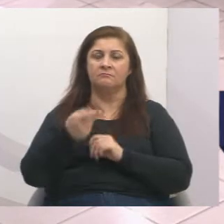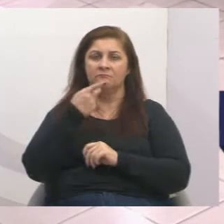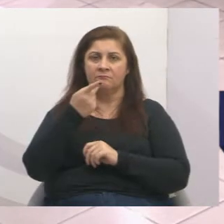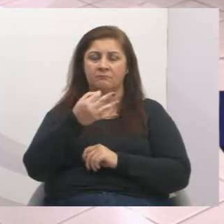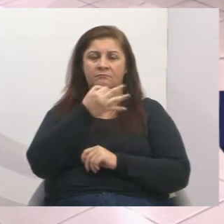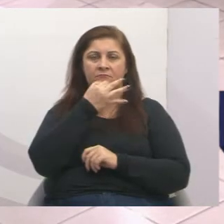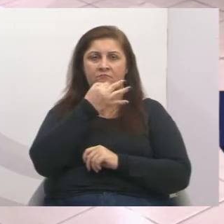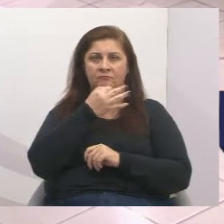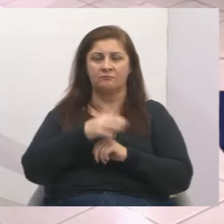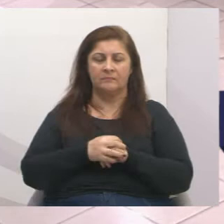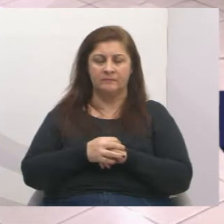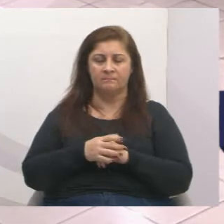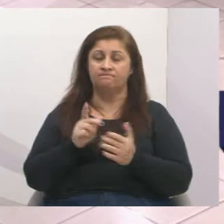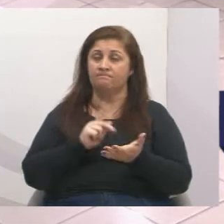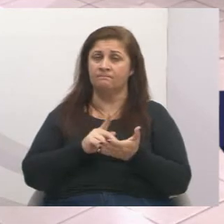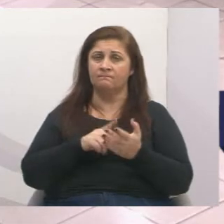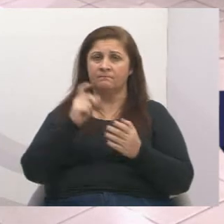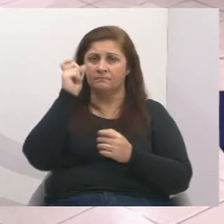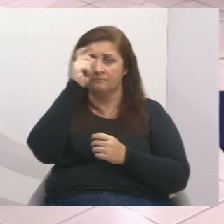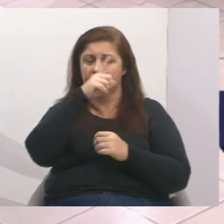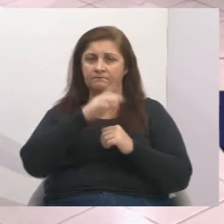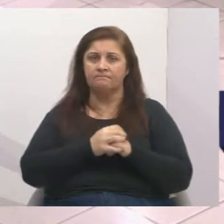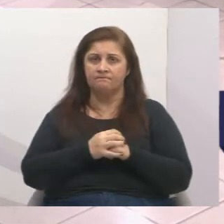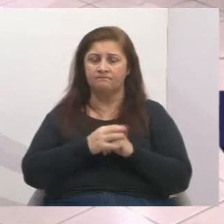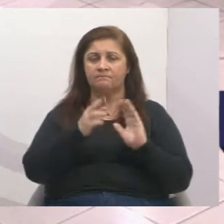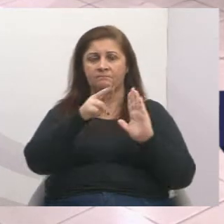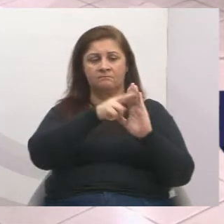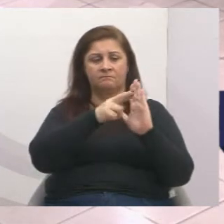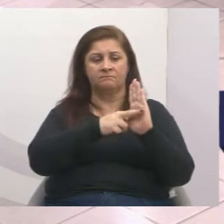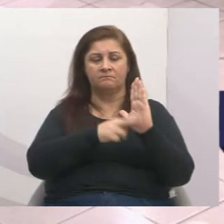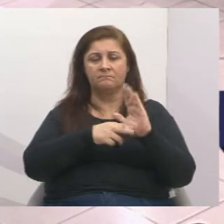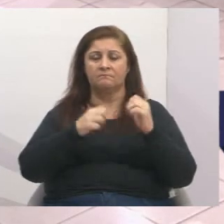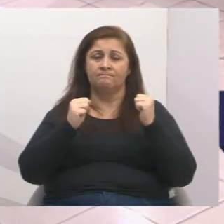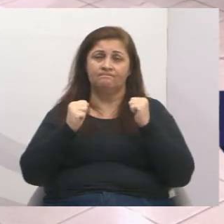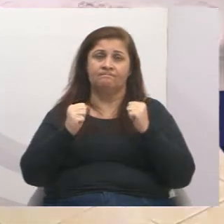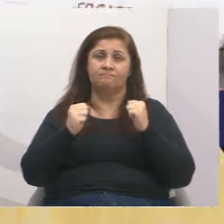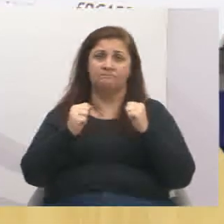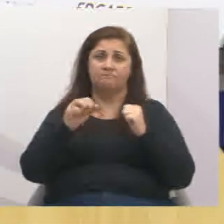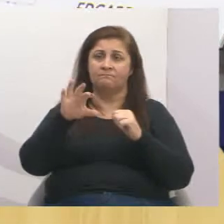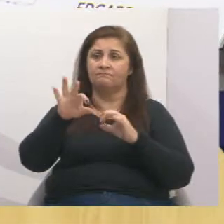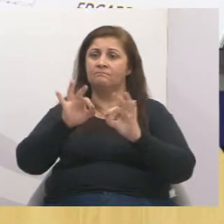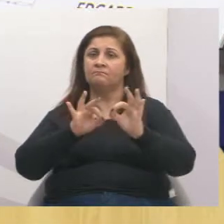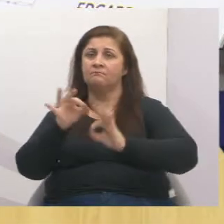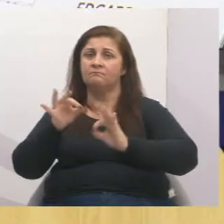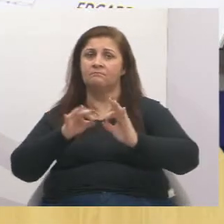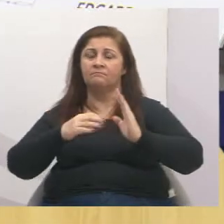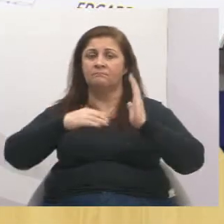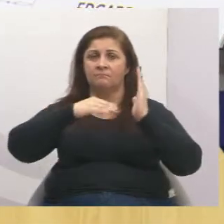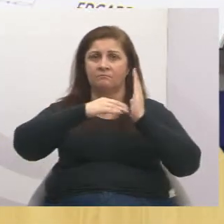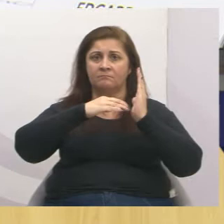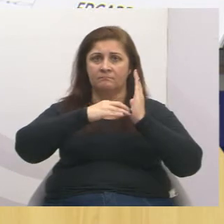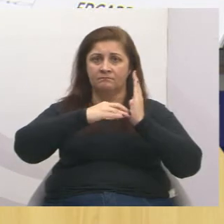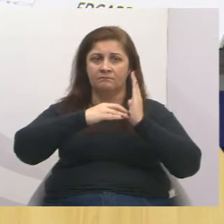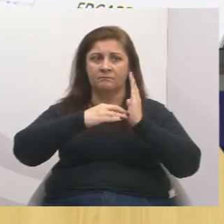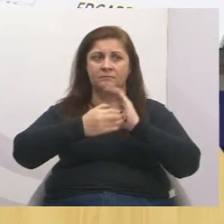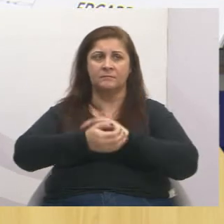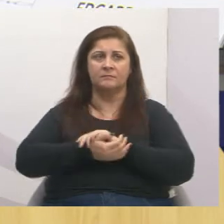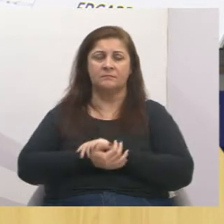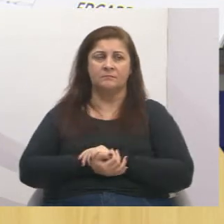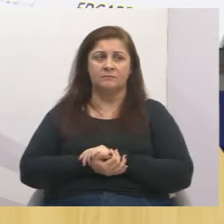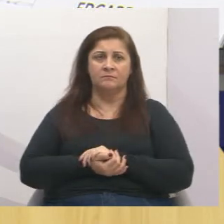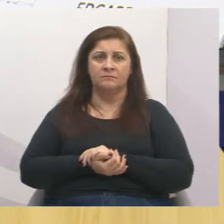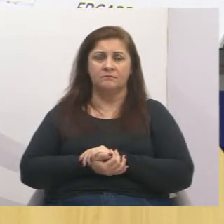uma regra que poderia ter sido definido lá no Congresso Nacional, a nível, não, né,